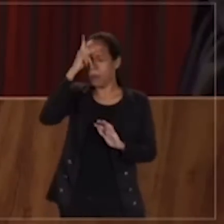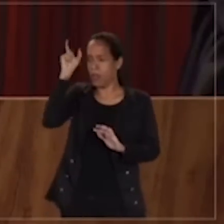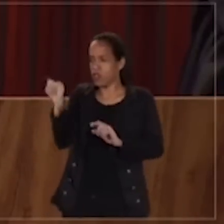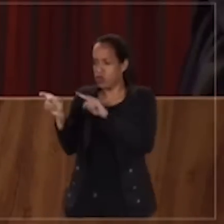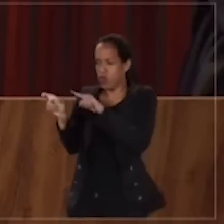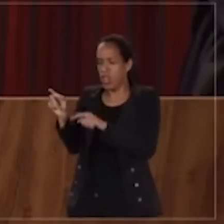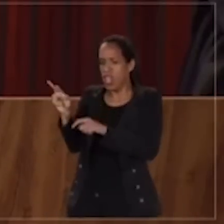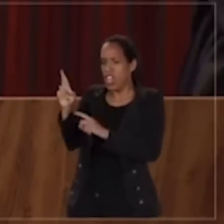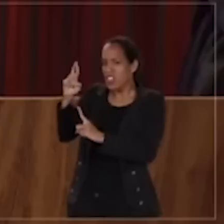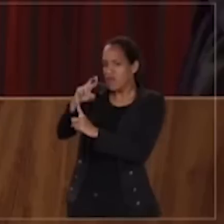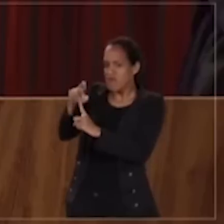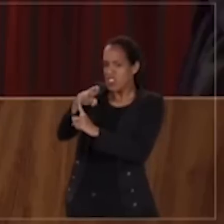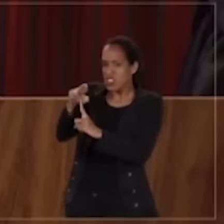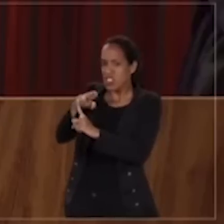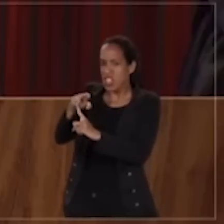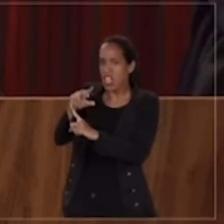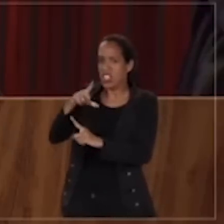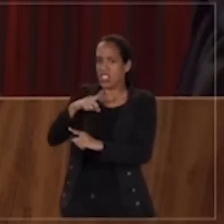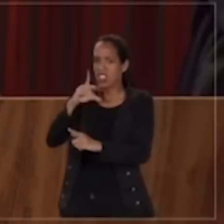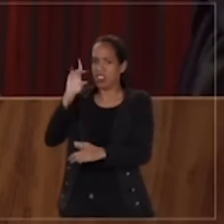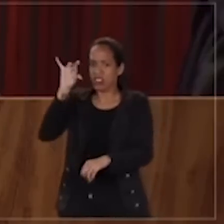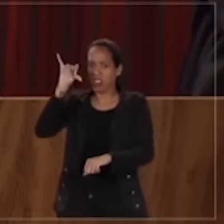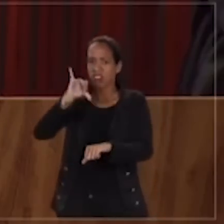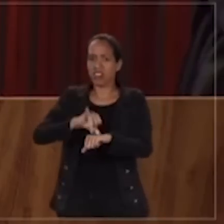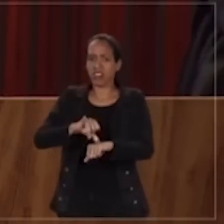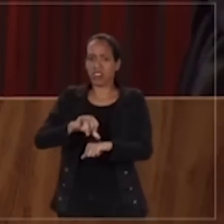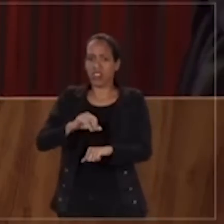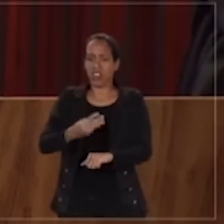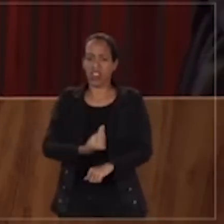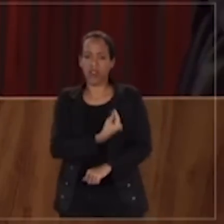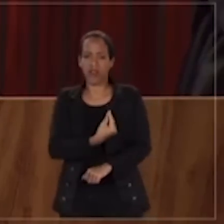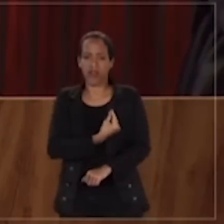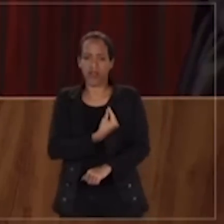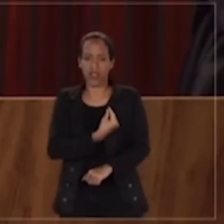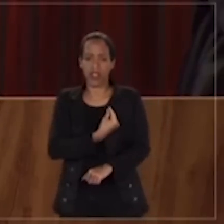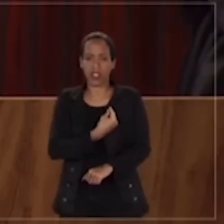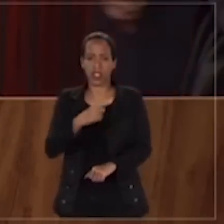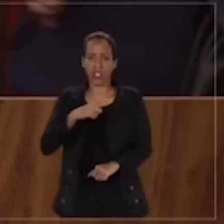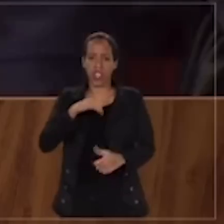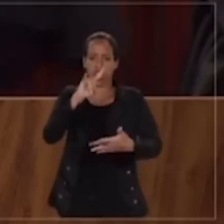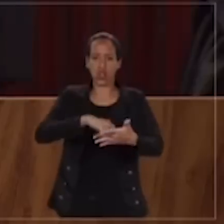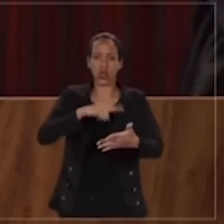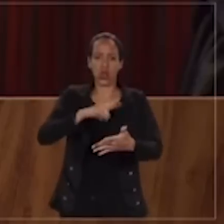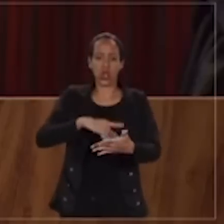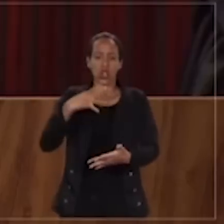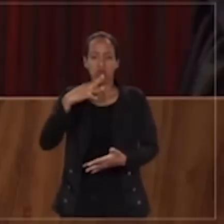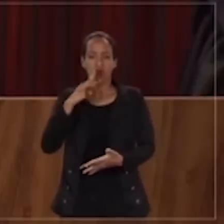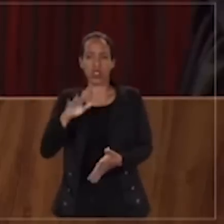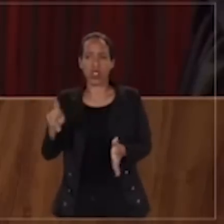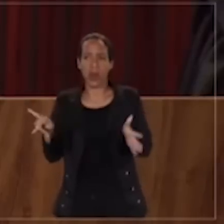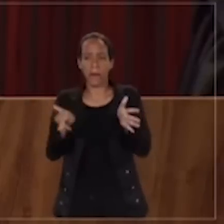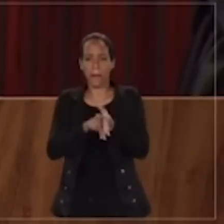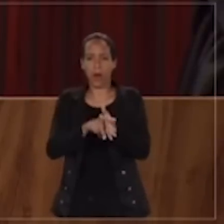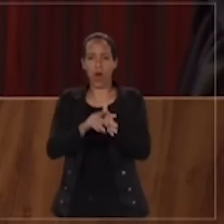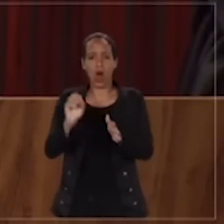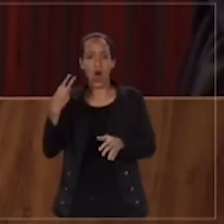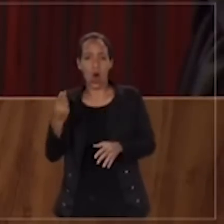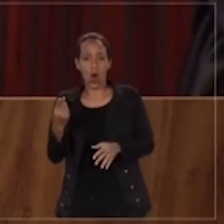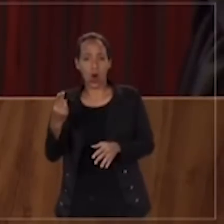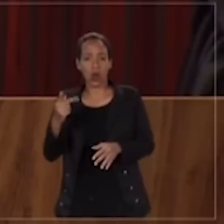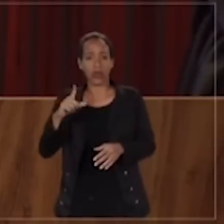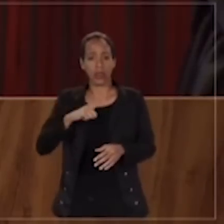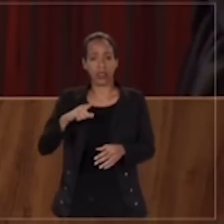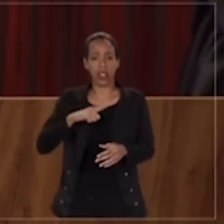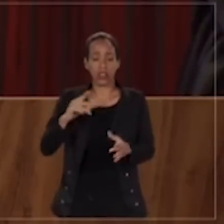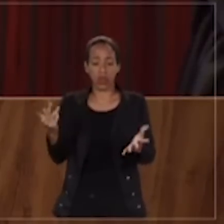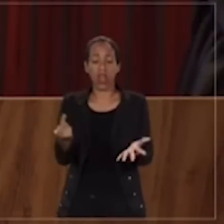a responsabilidade objetiva pela existência da referida minuta de desconhecida autoria ou pelas